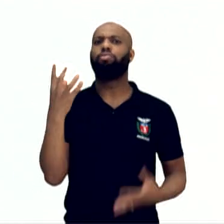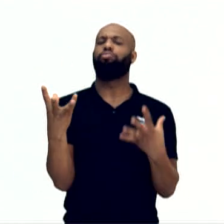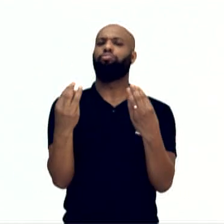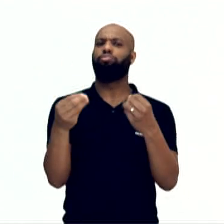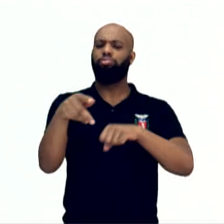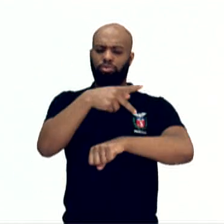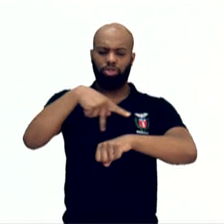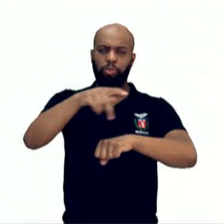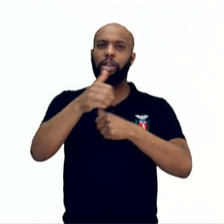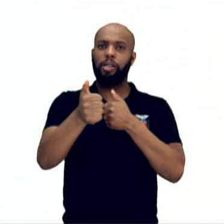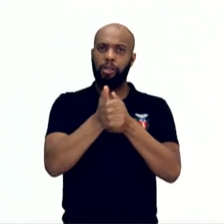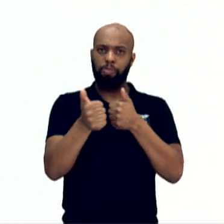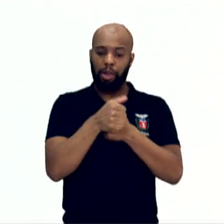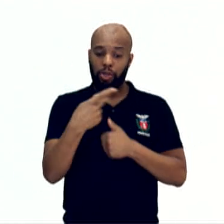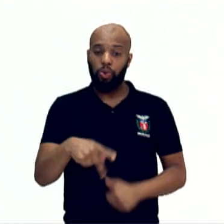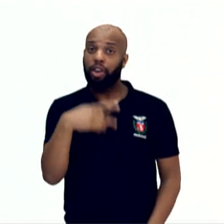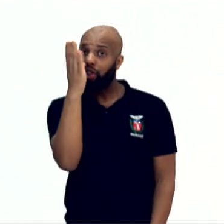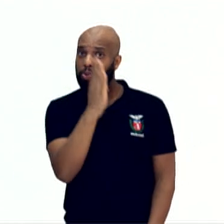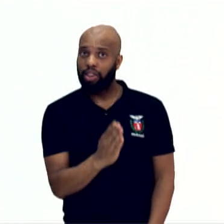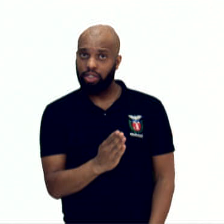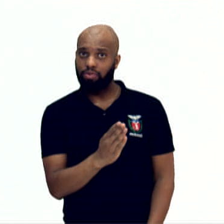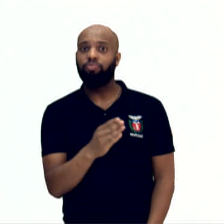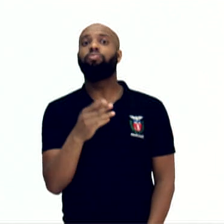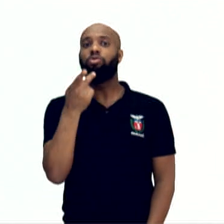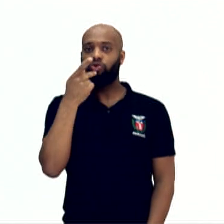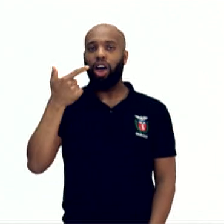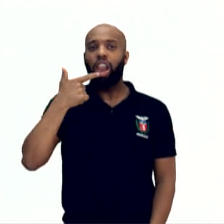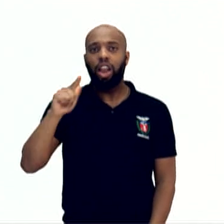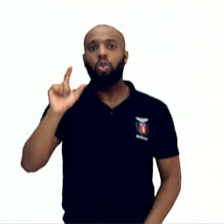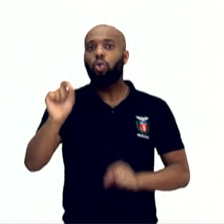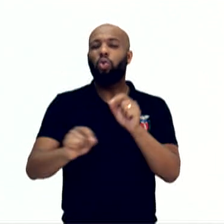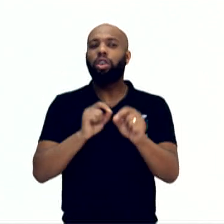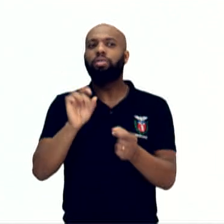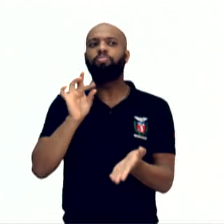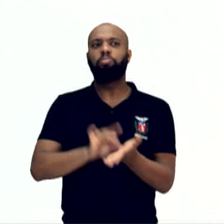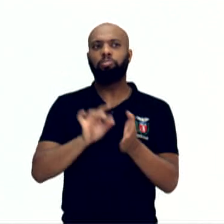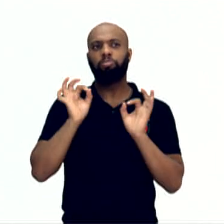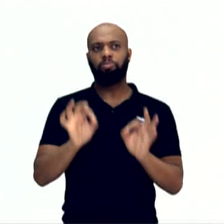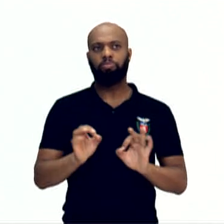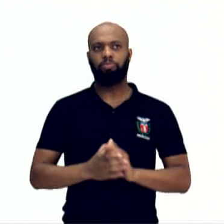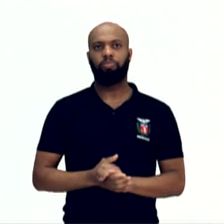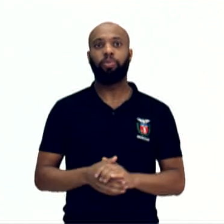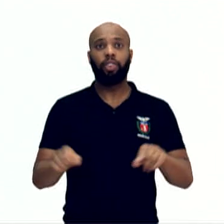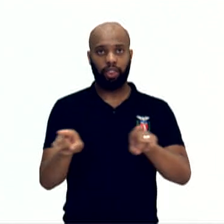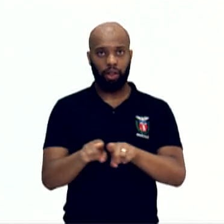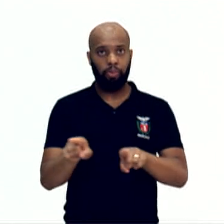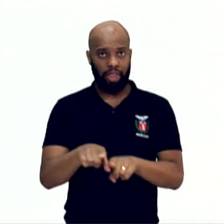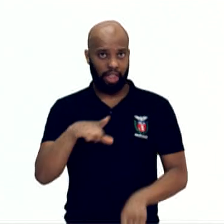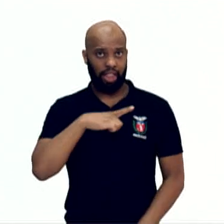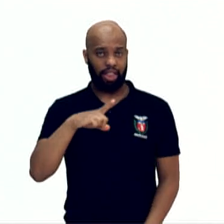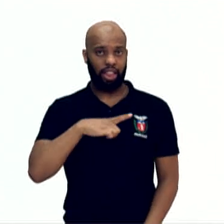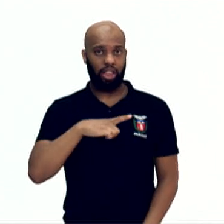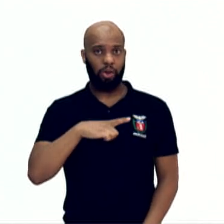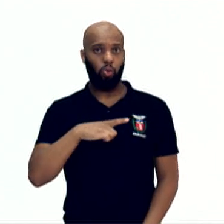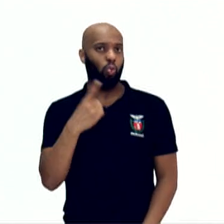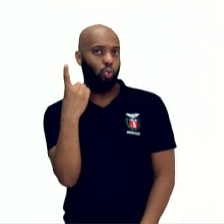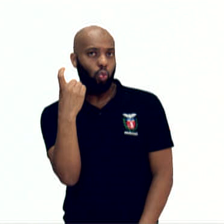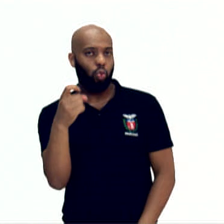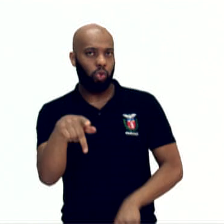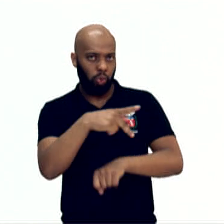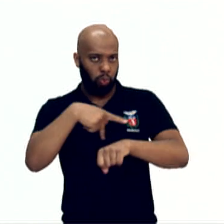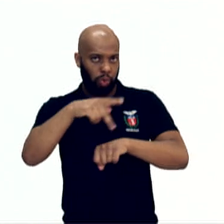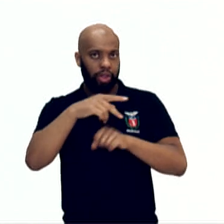estão próximas a nós que falam espanhol. E ainda, Guiné Equatorial, o único país do continente africano que fala a